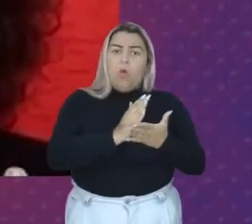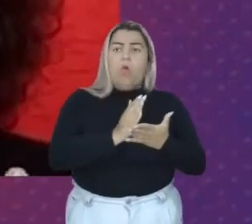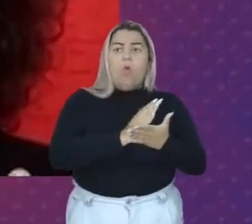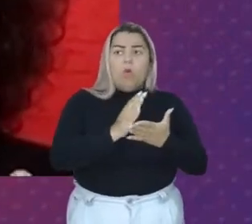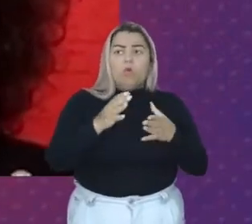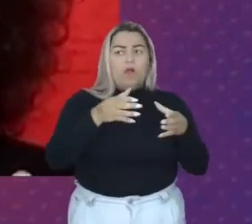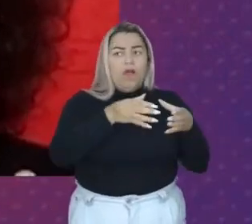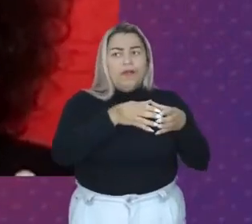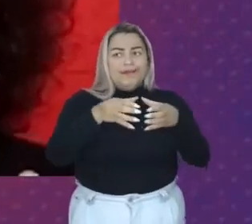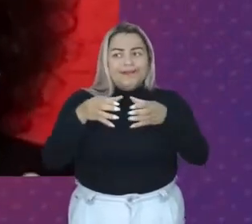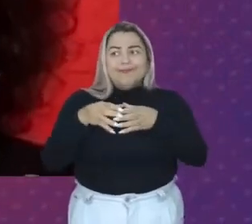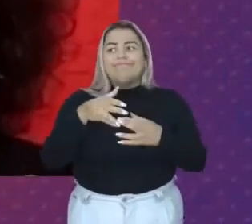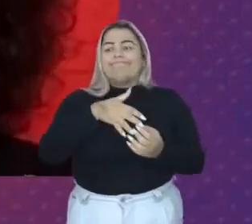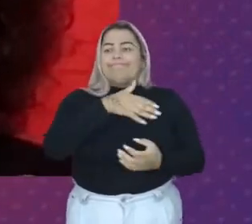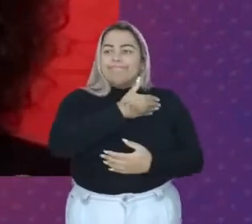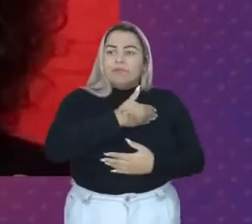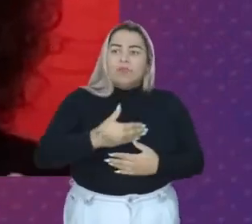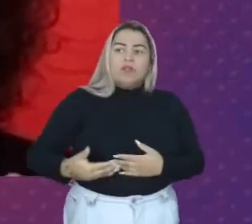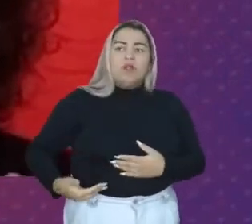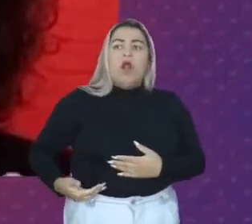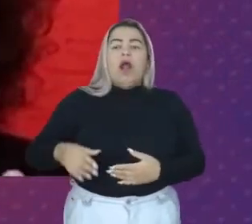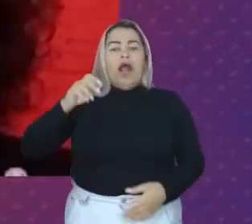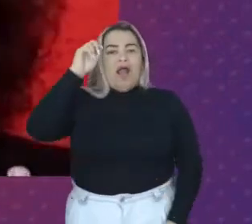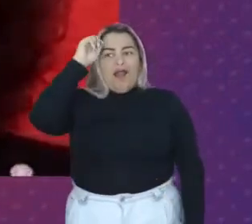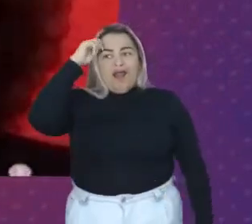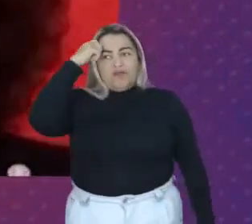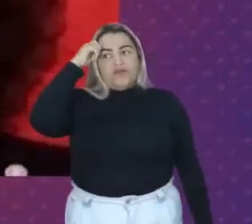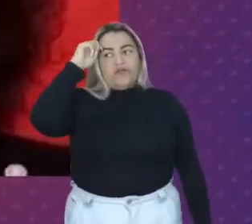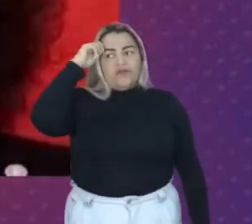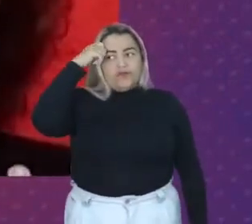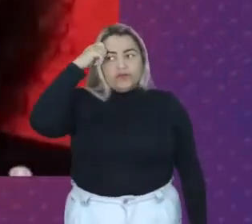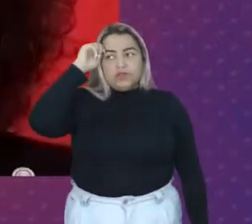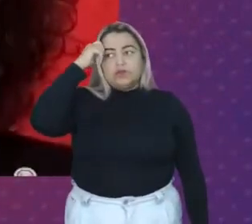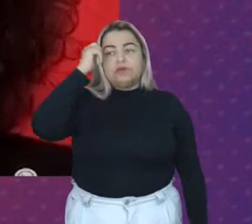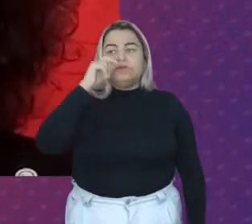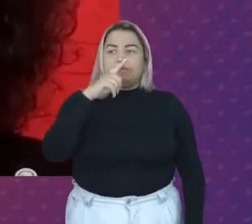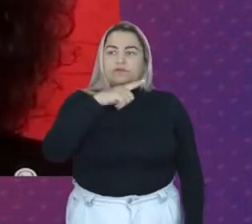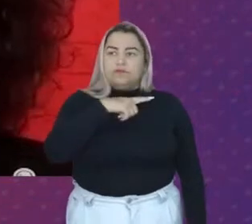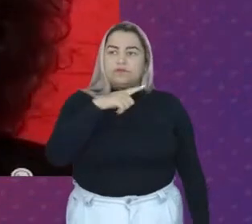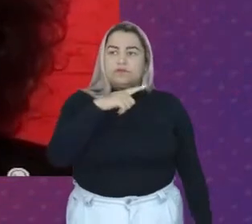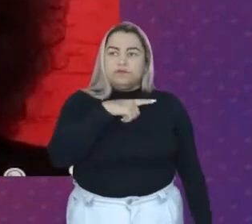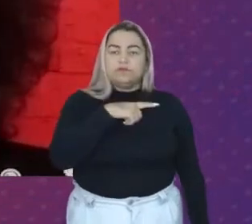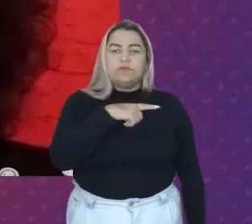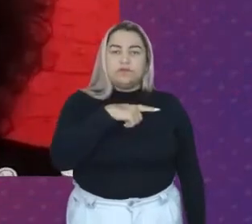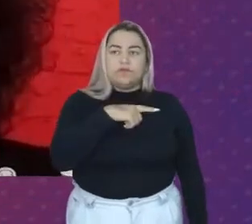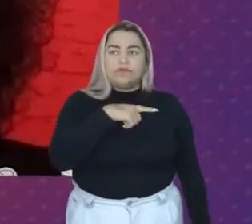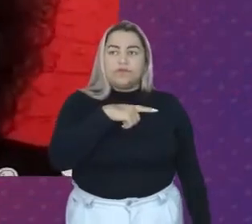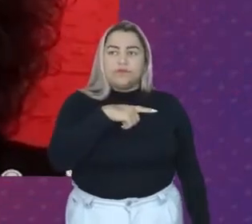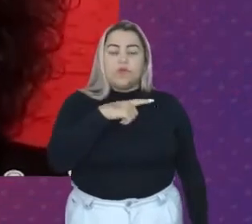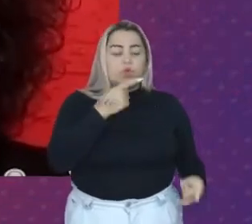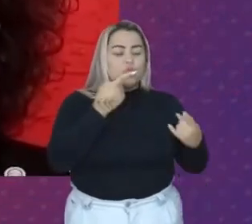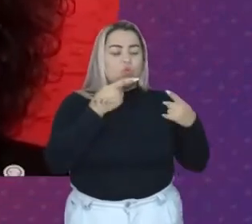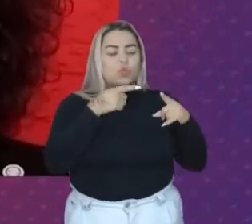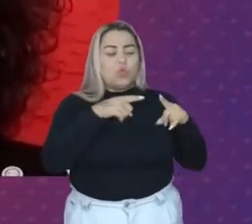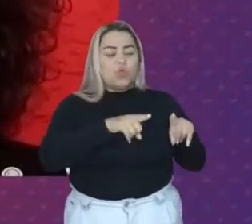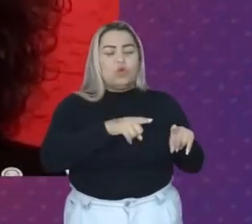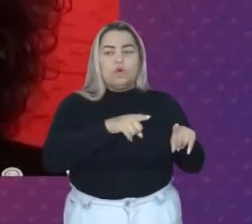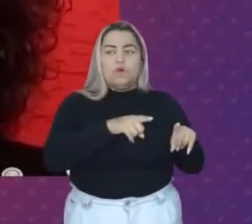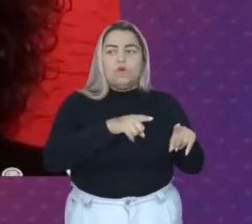governos, né? Por exemplo, todo o bloco africano, os governos, né, eram contra,